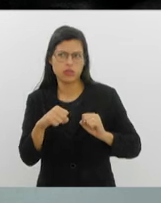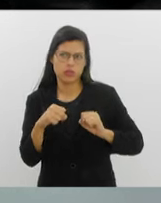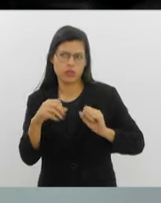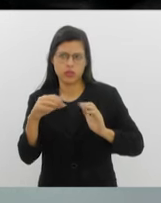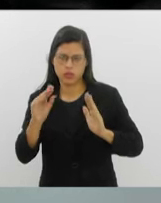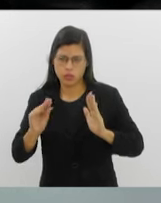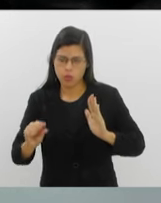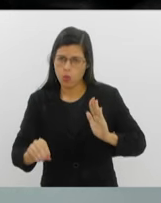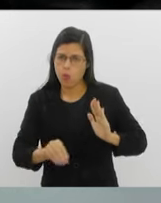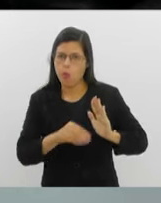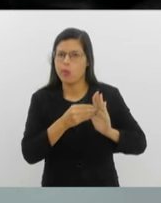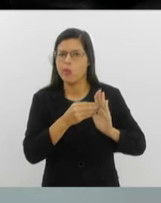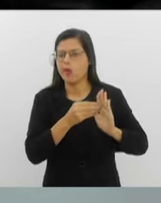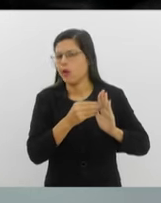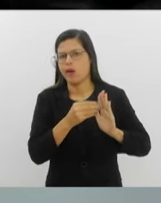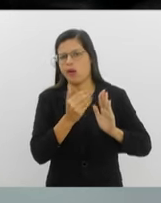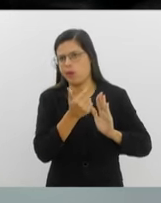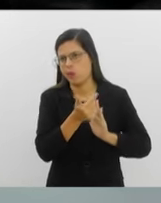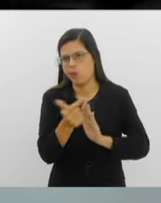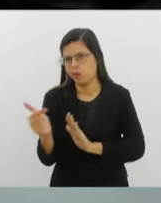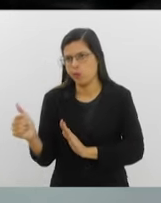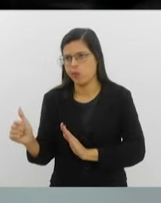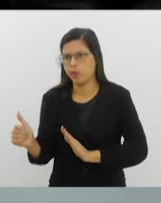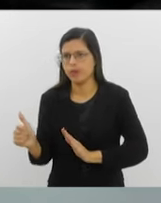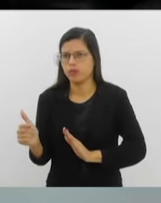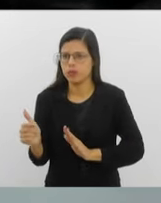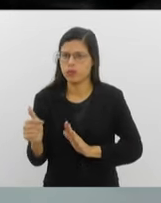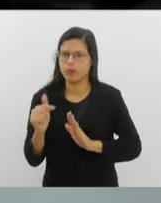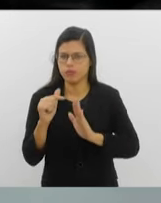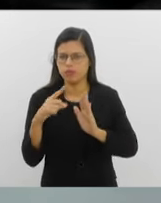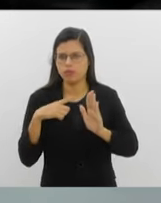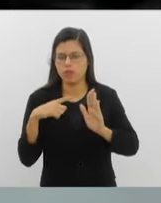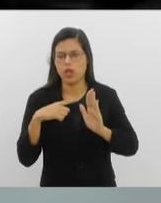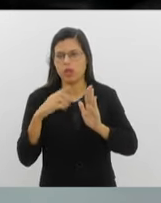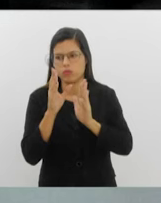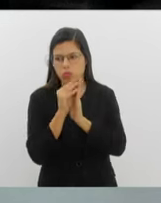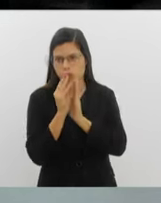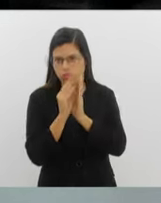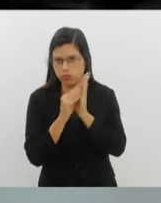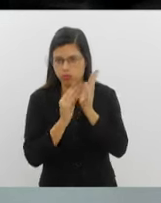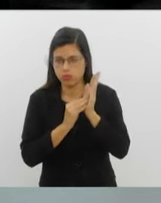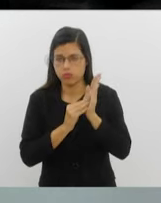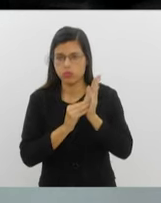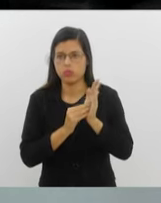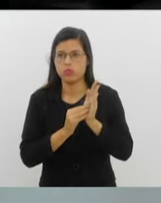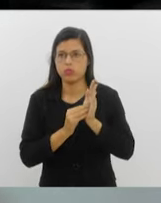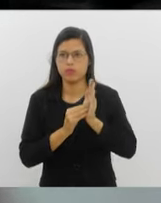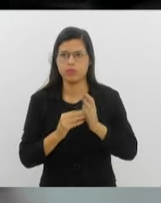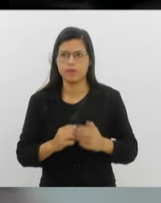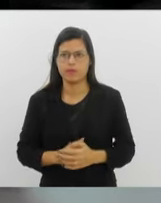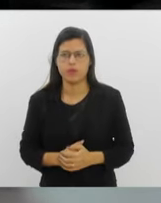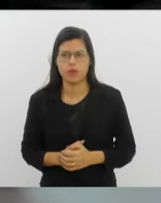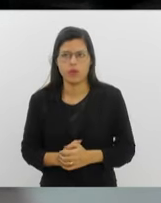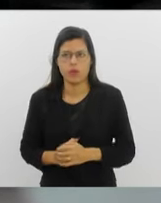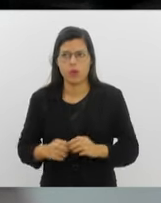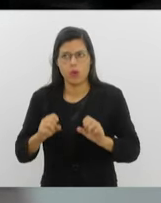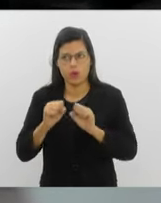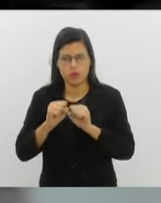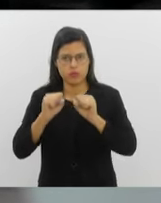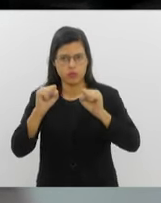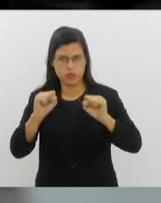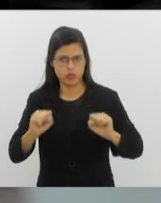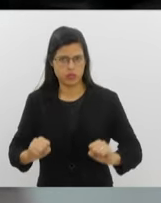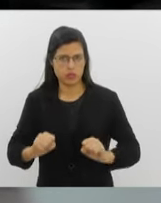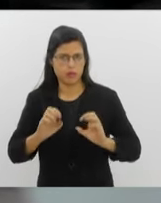pontos para que sejam abordados nos conteúdos programáticos. Inclusive, um sistema